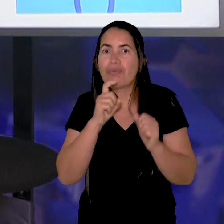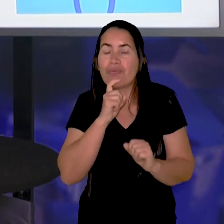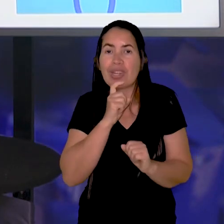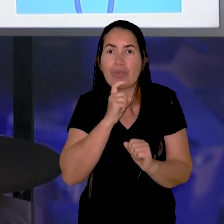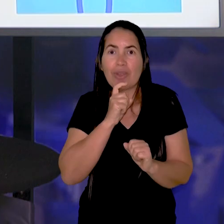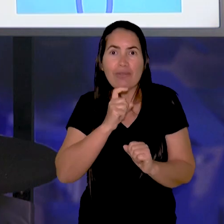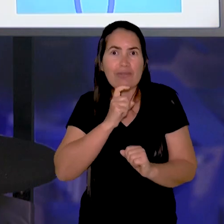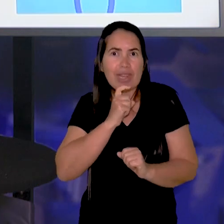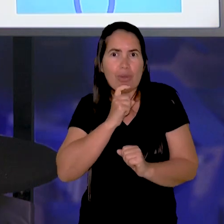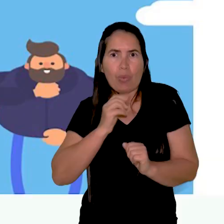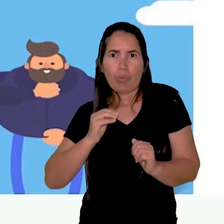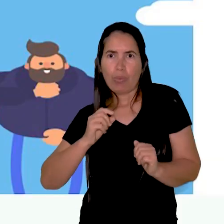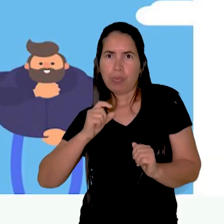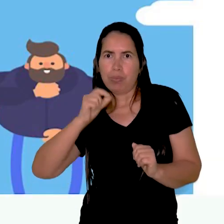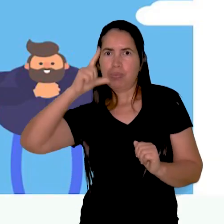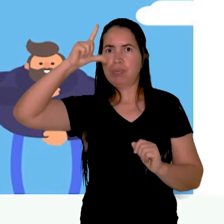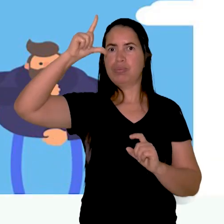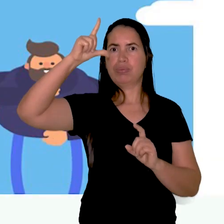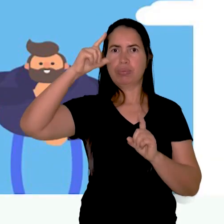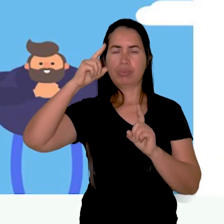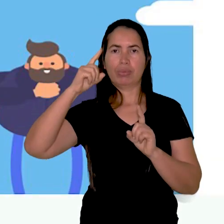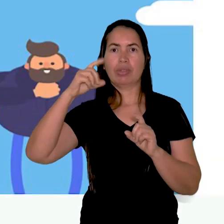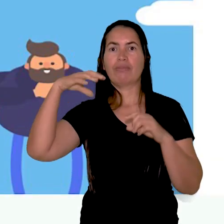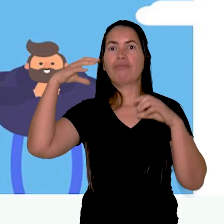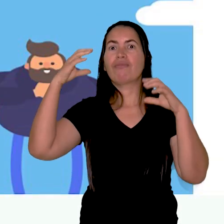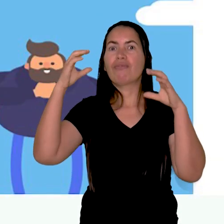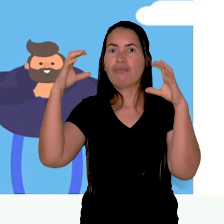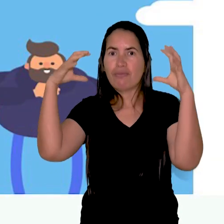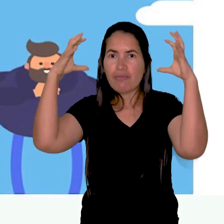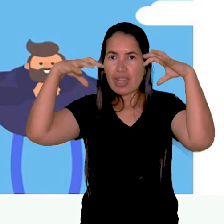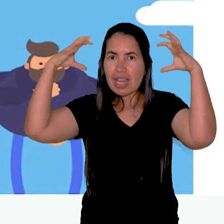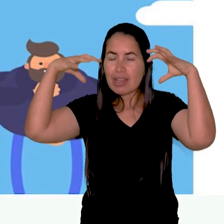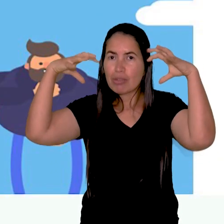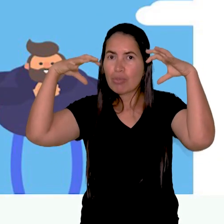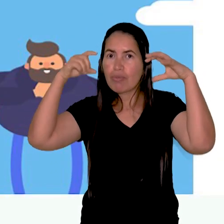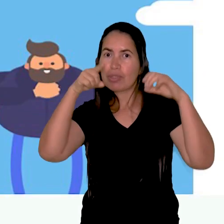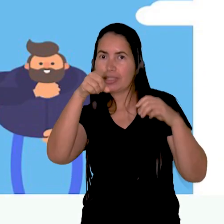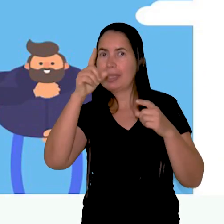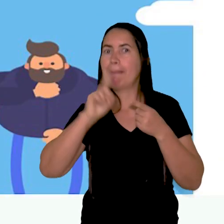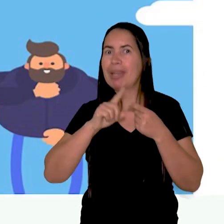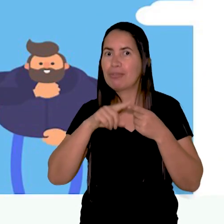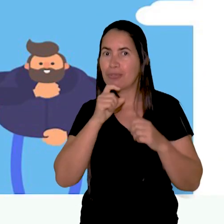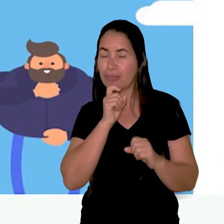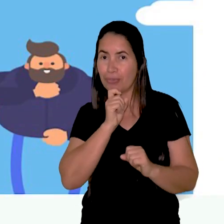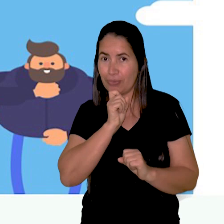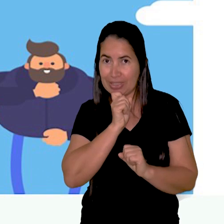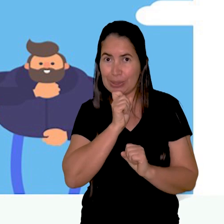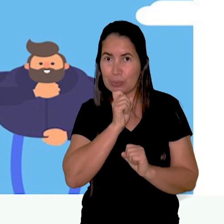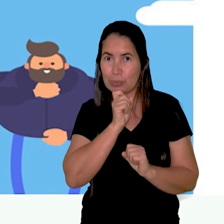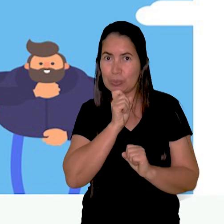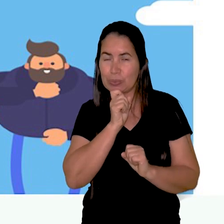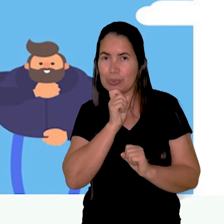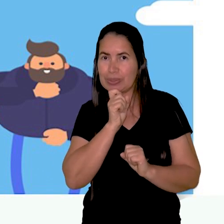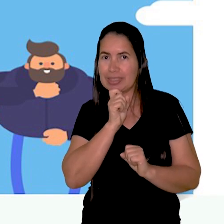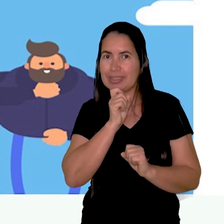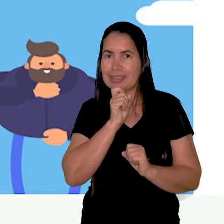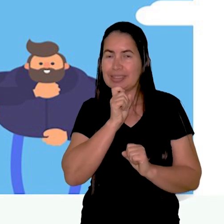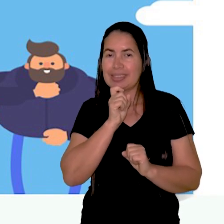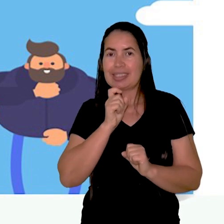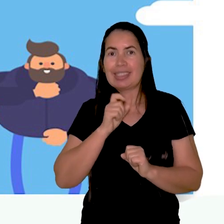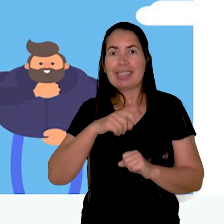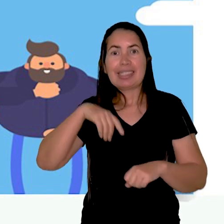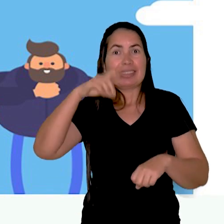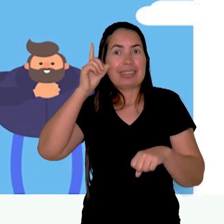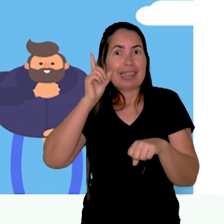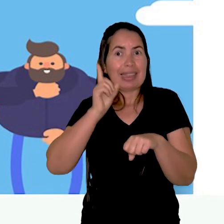mas o frio tem aumentado com a chegada do inverno. E você, também está sentindo muito frio? E